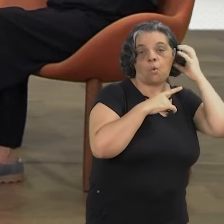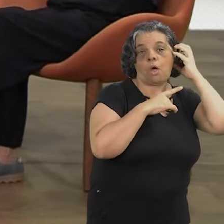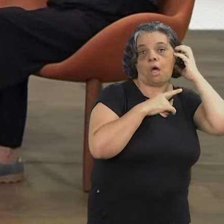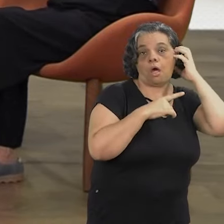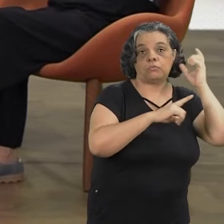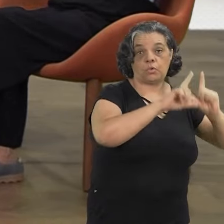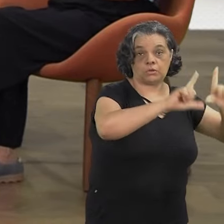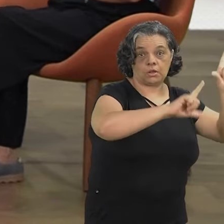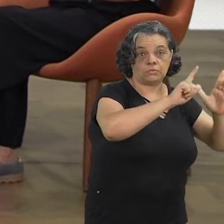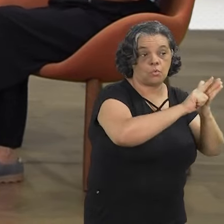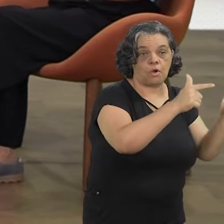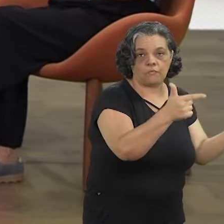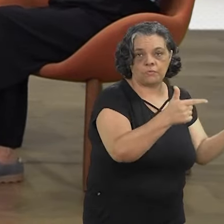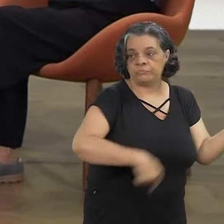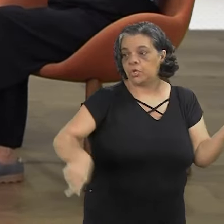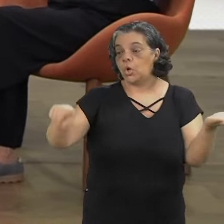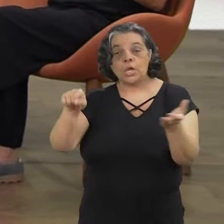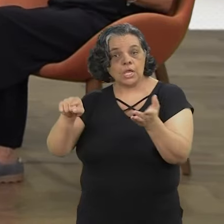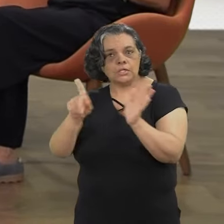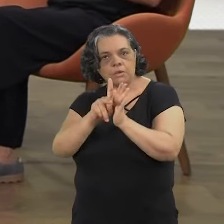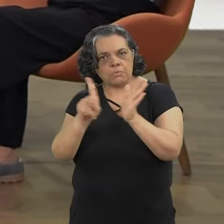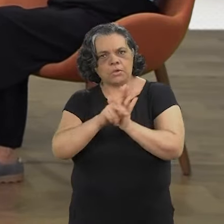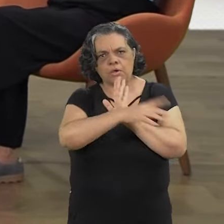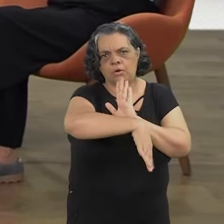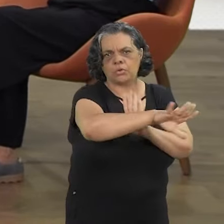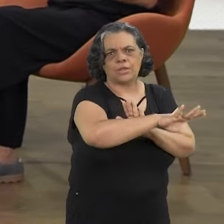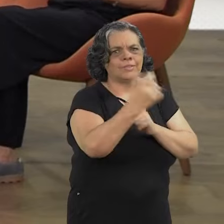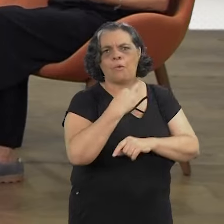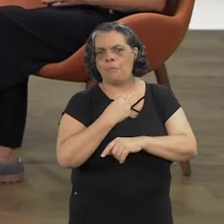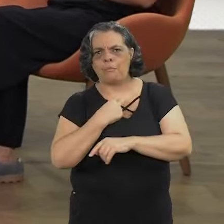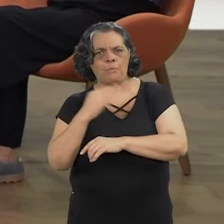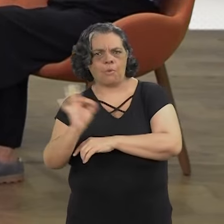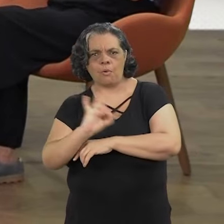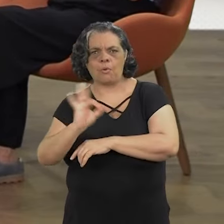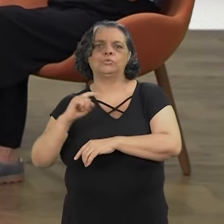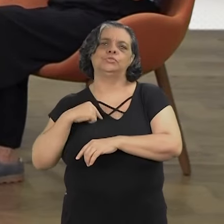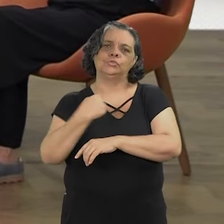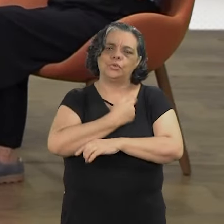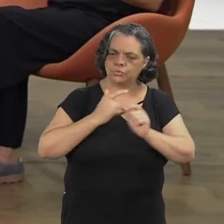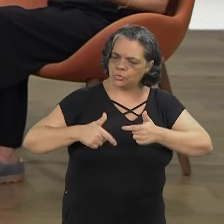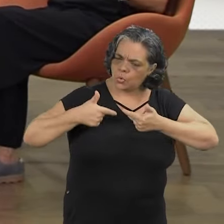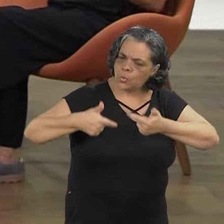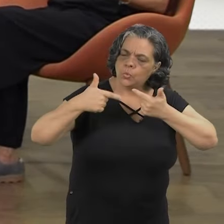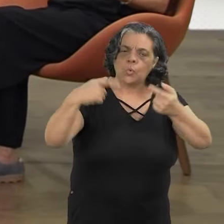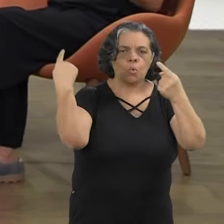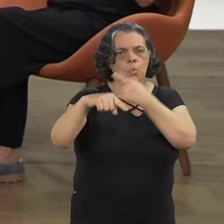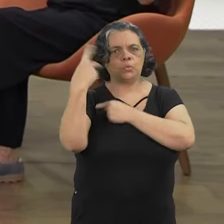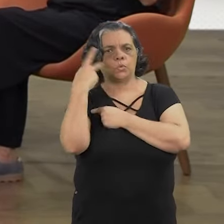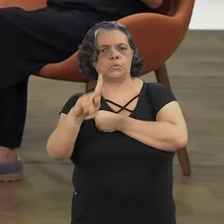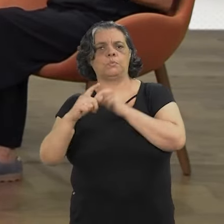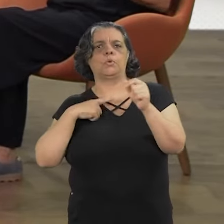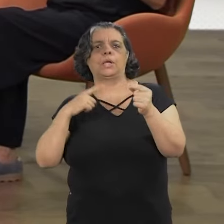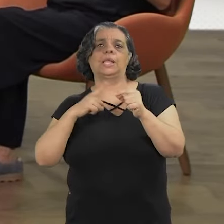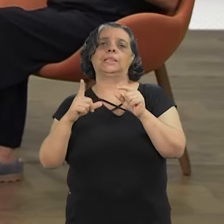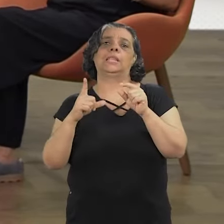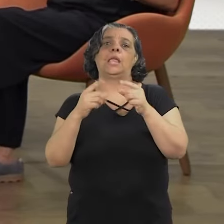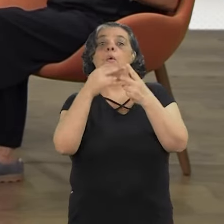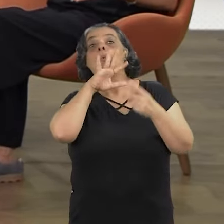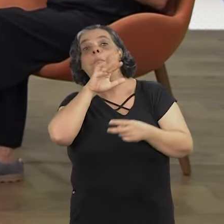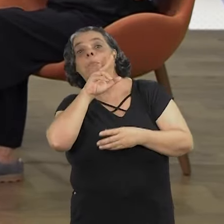rádio uma televisão e uma revista isso é propriedade cruzada não pode a gente precisa lutar contra isso também porque existe um